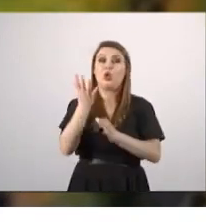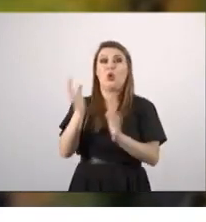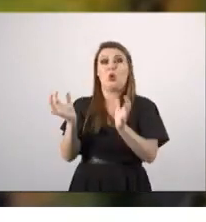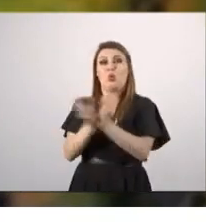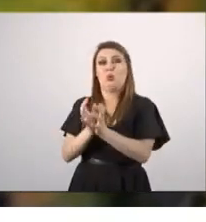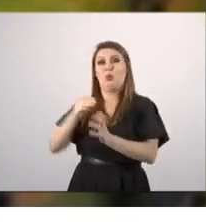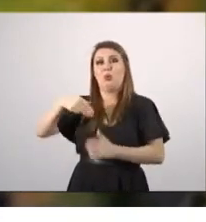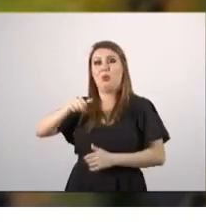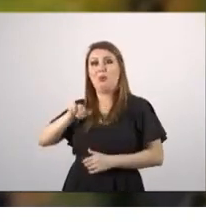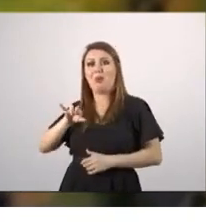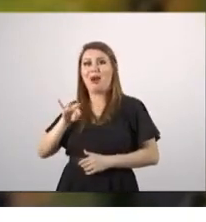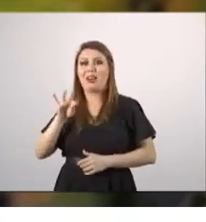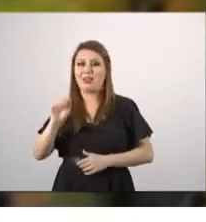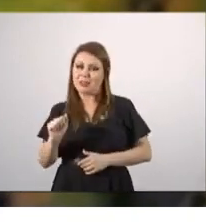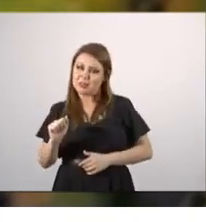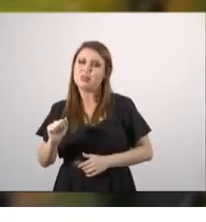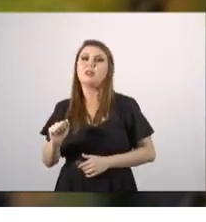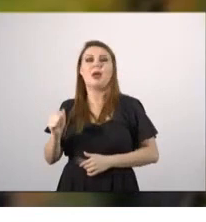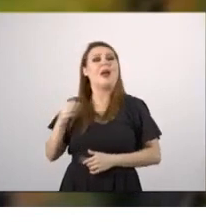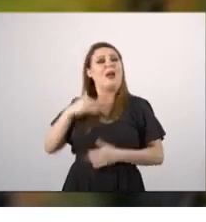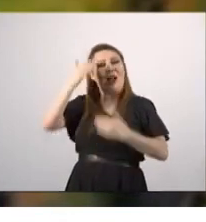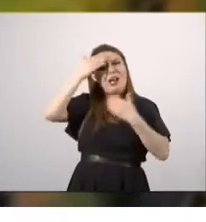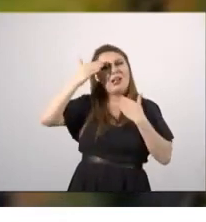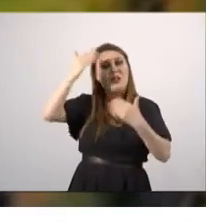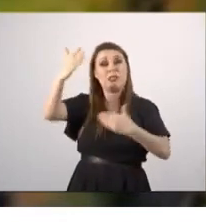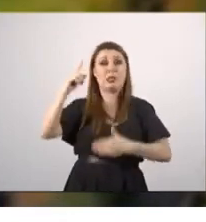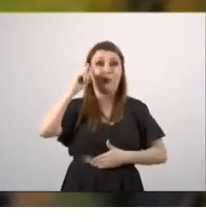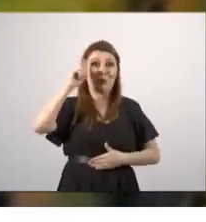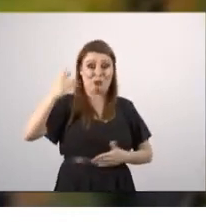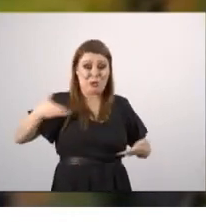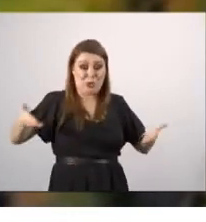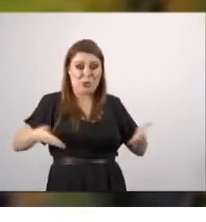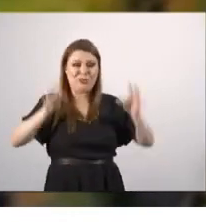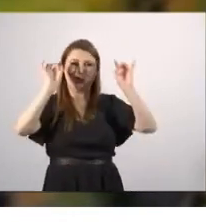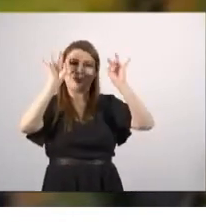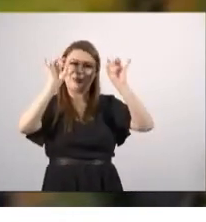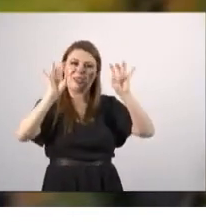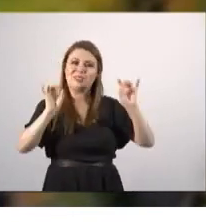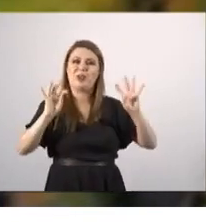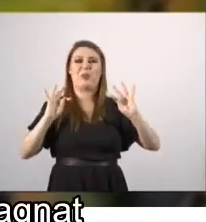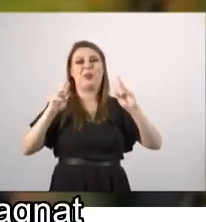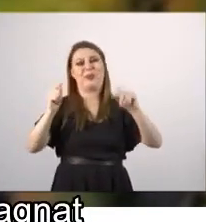Marista, por esse dia tão especial para todos nós.